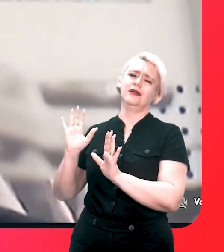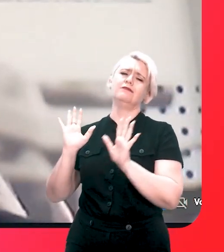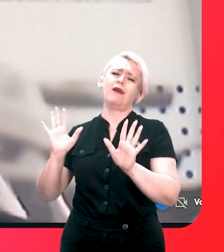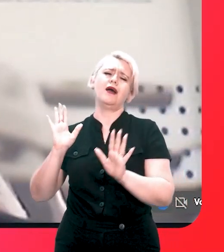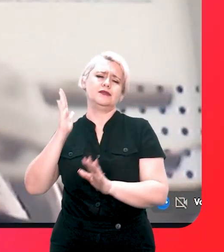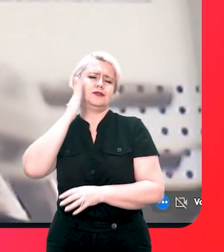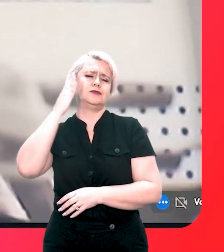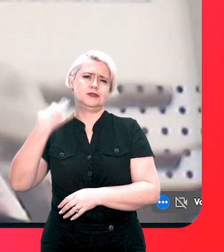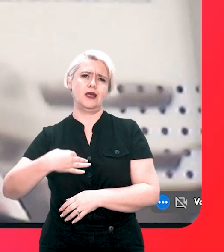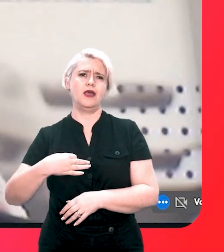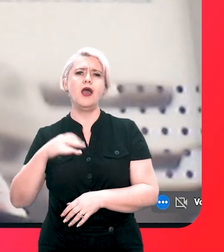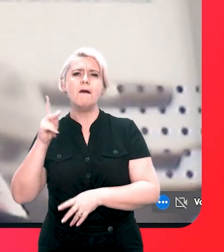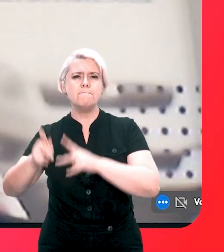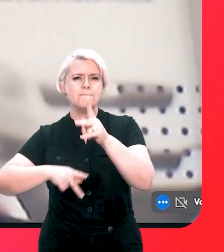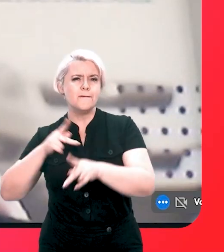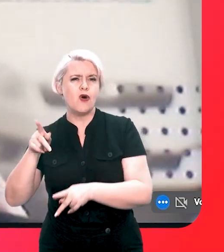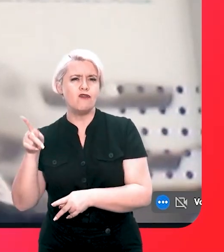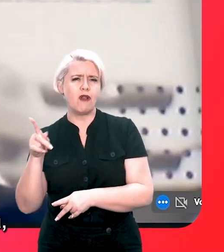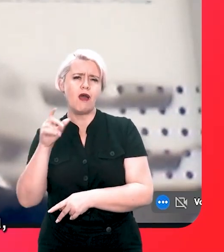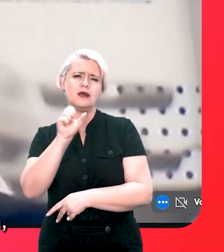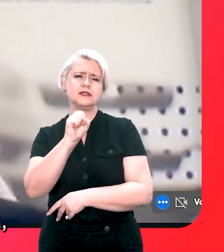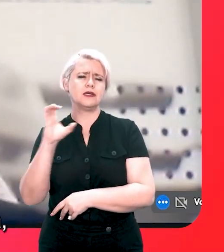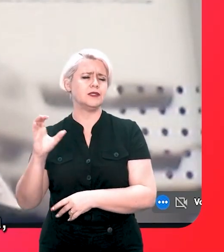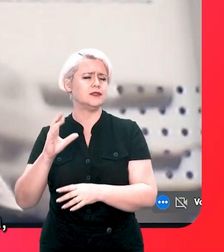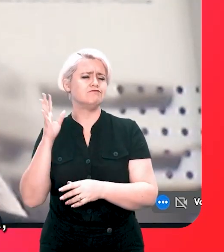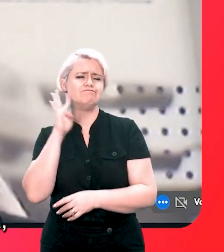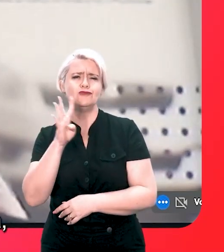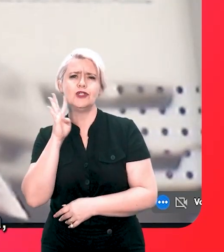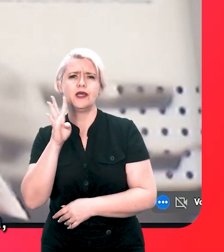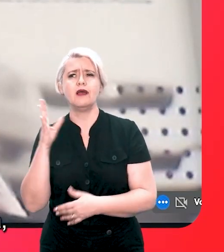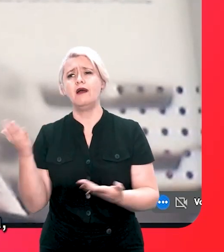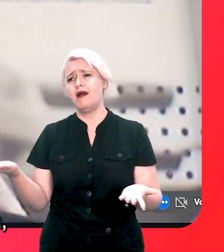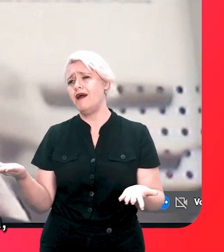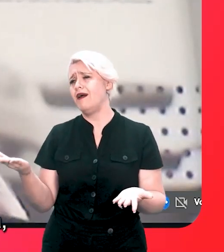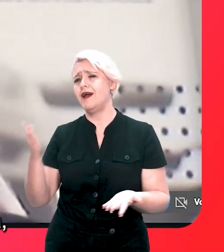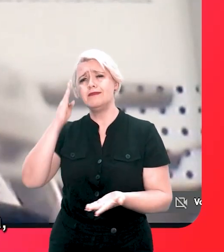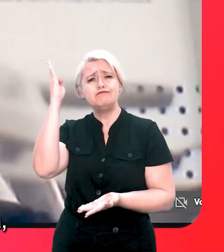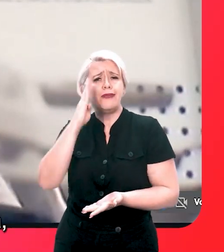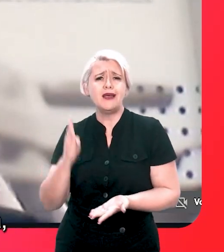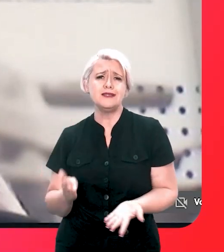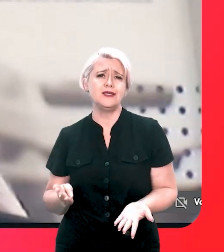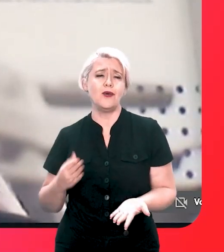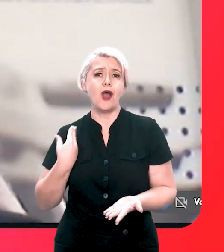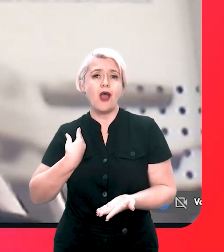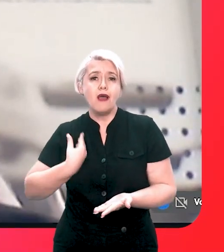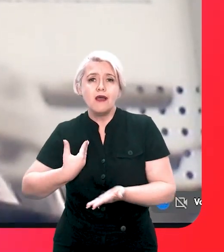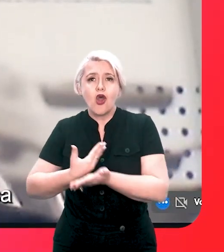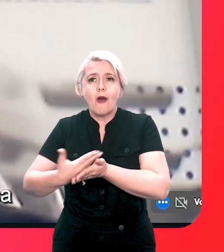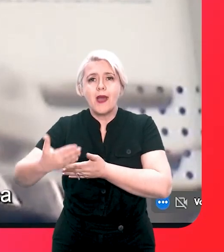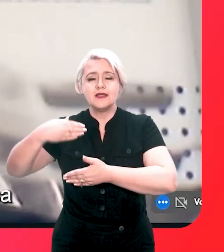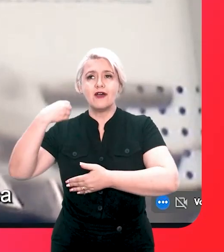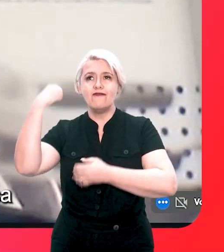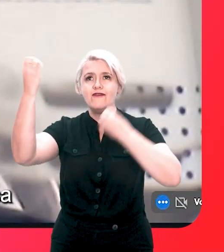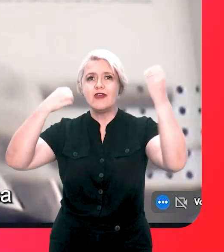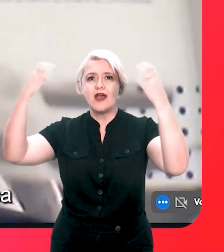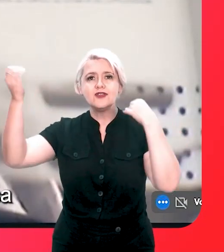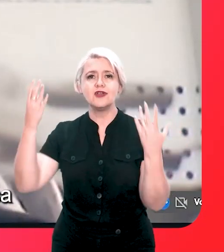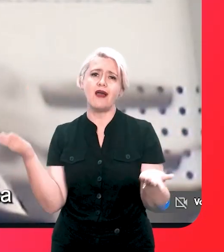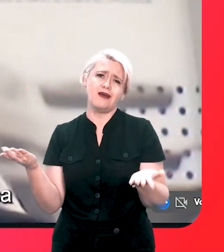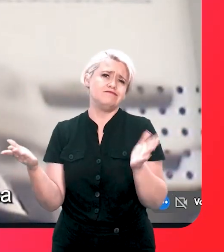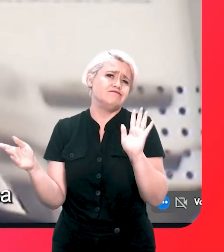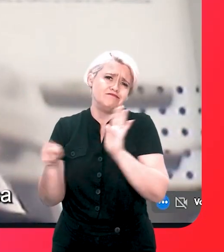Um povo muito legal também. Nós estamos no Brasil, depois que a gente começa a viajar, nós estamos no